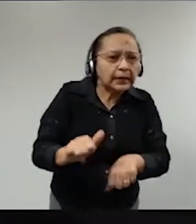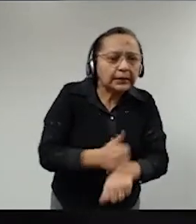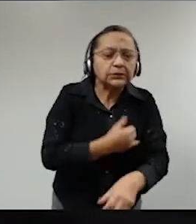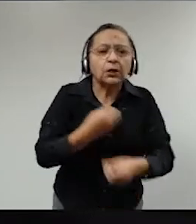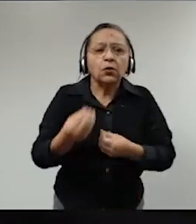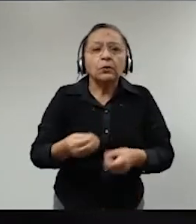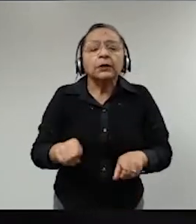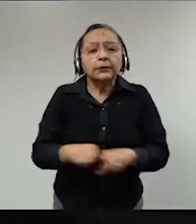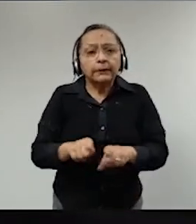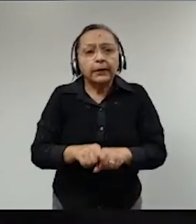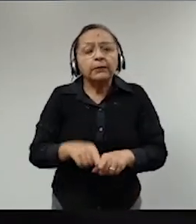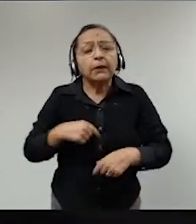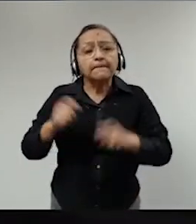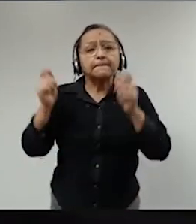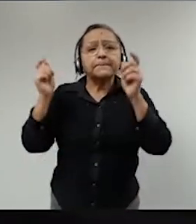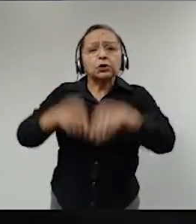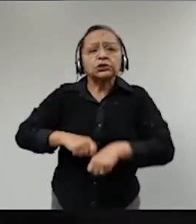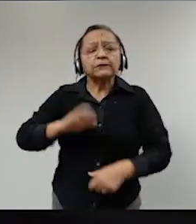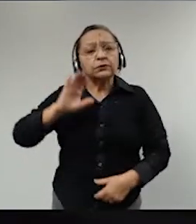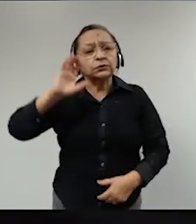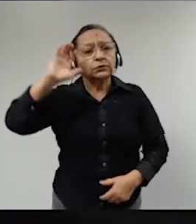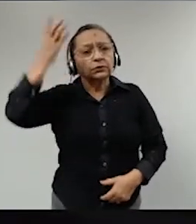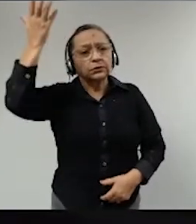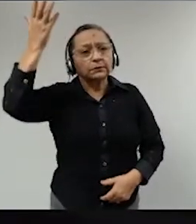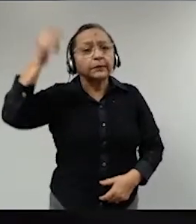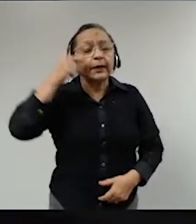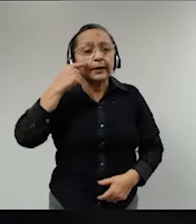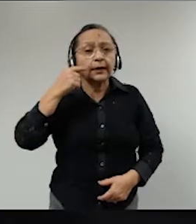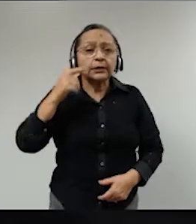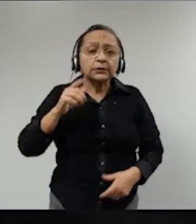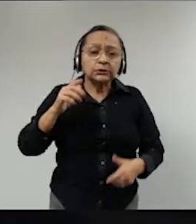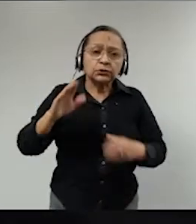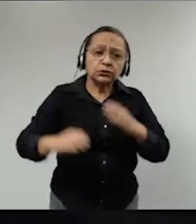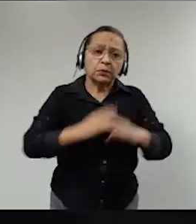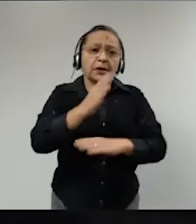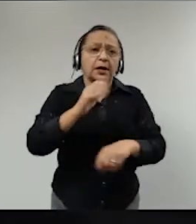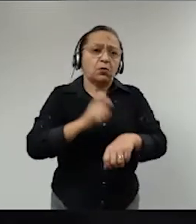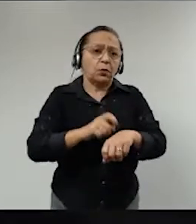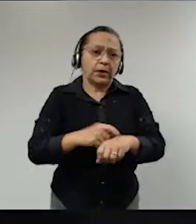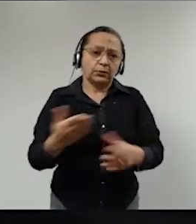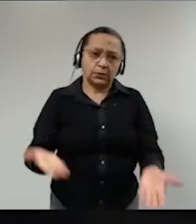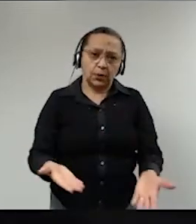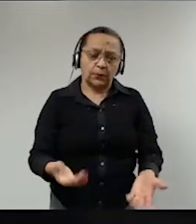CAD, uma possível solução para a crise econômica vivida.